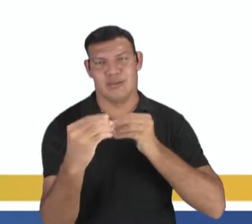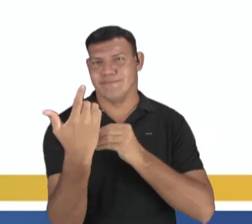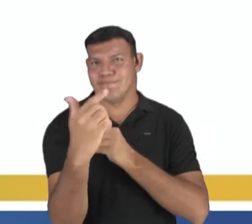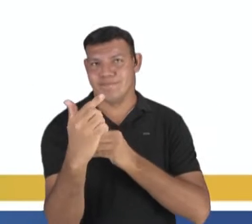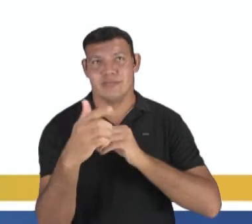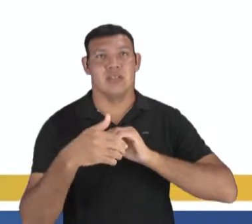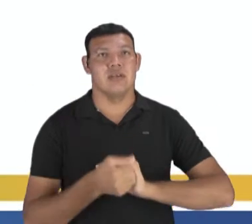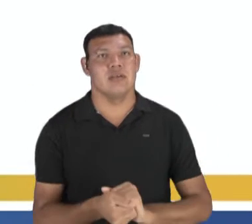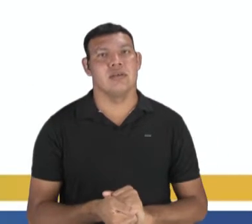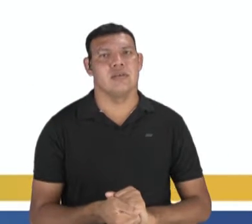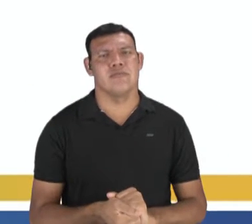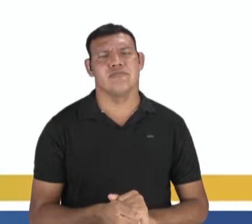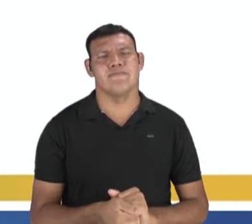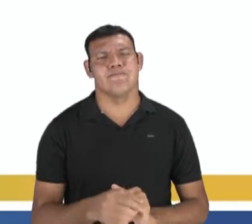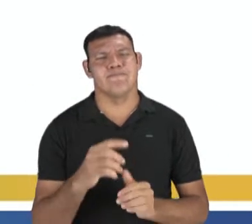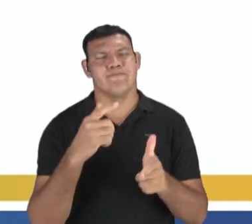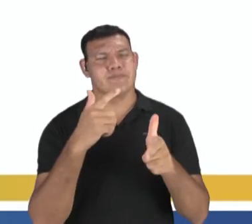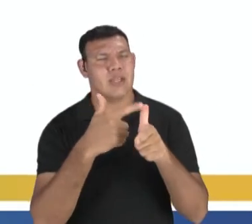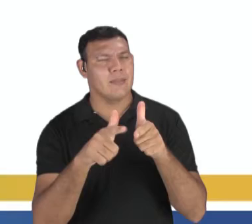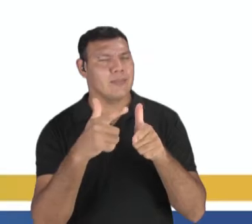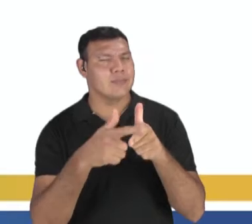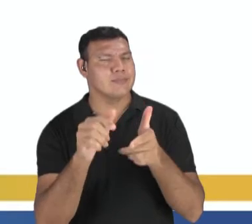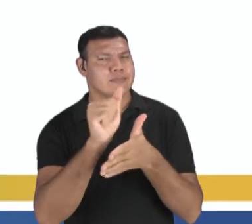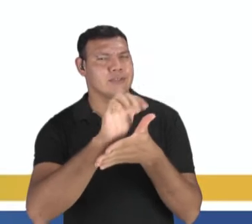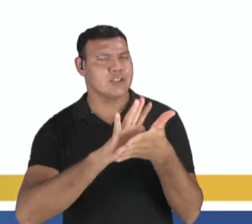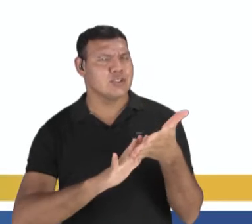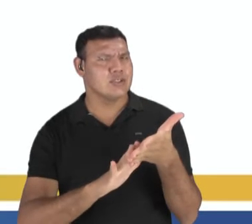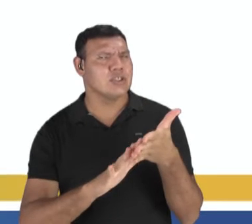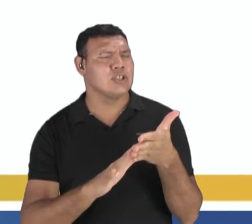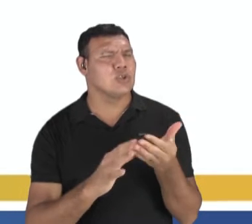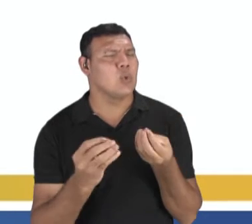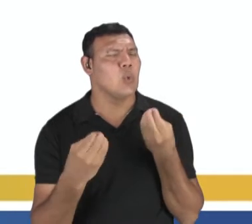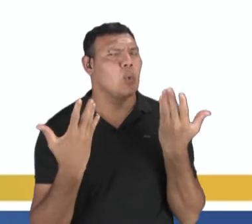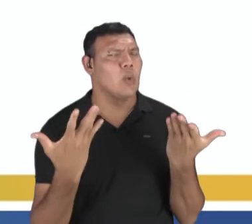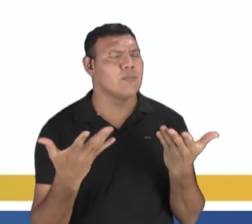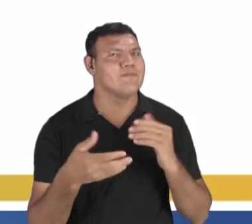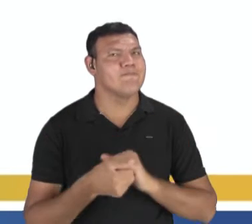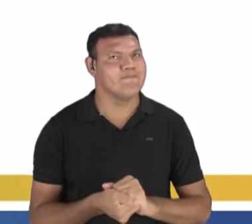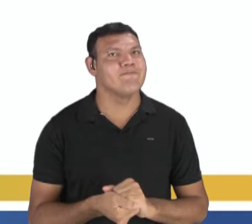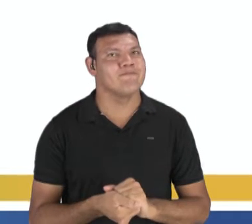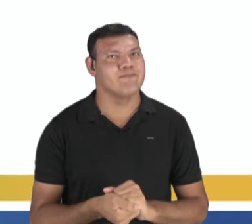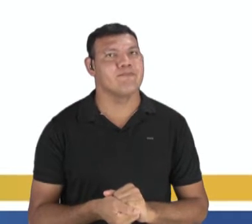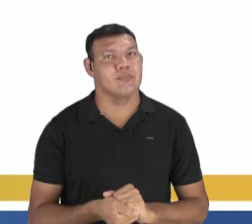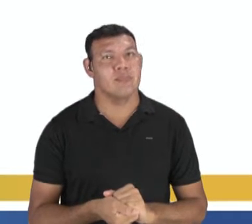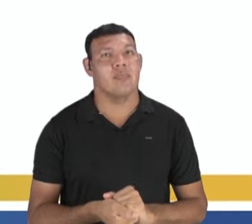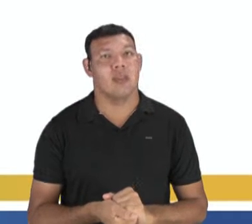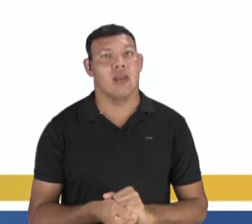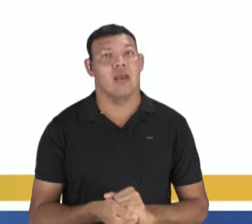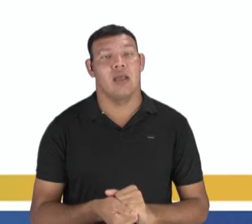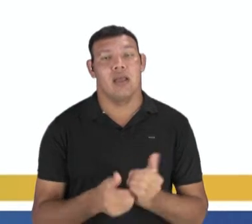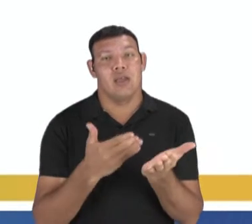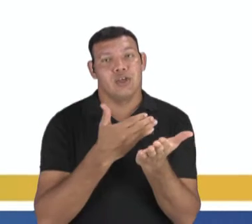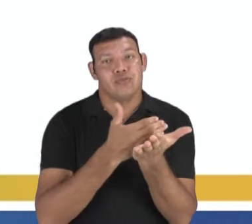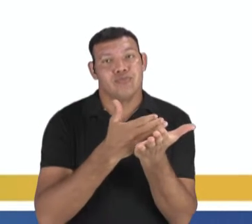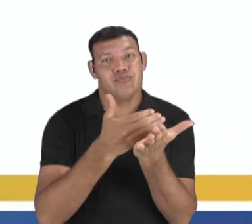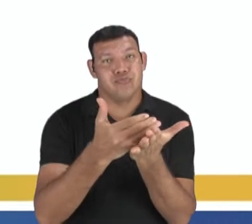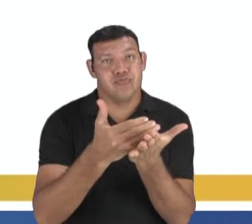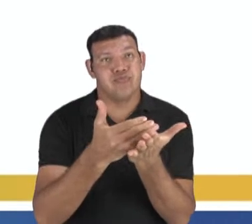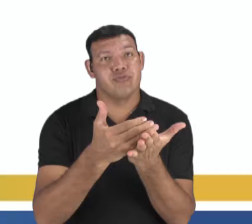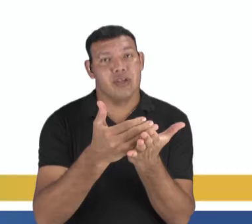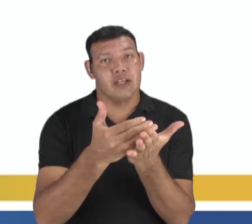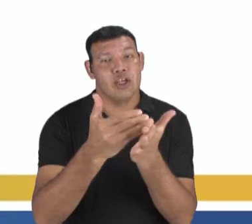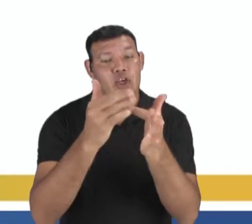Então, o que é que eu sei nesse problema? Eu sei que a quantidade de movimento inicial é igual à quantidade de movimento